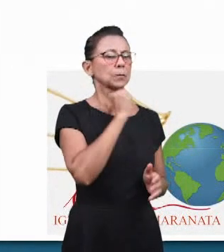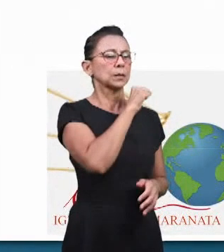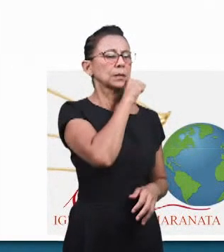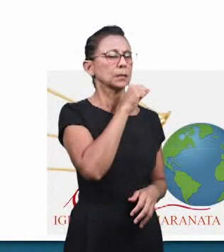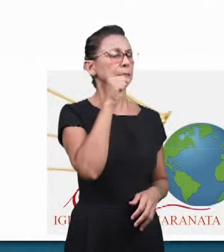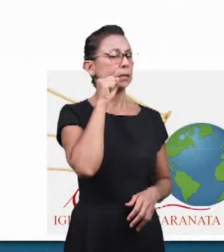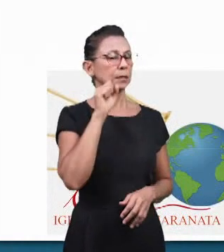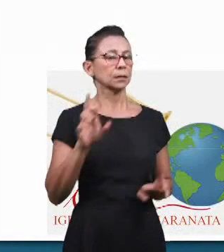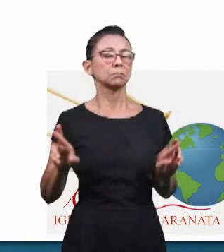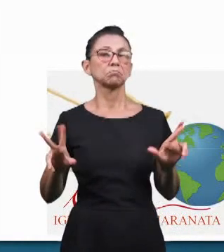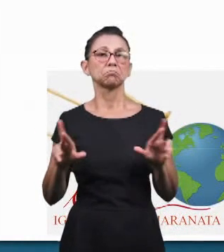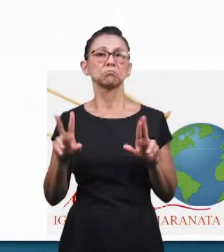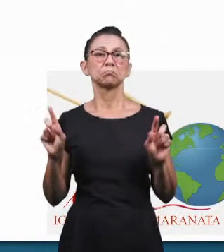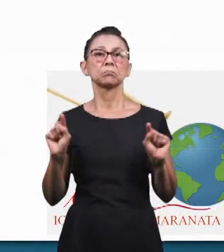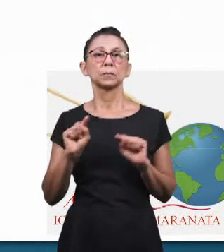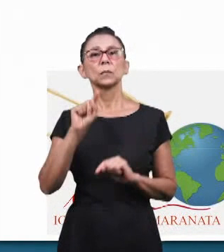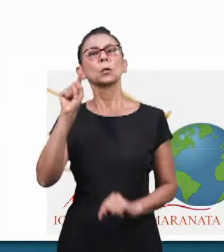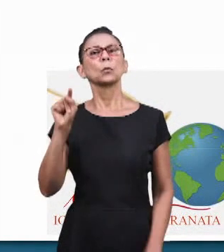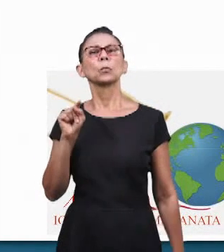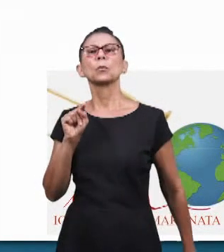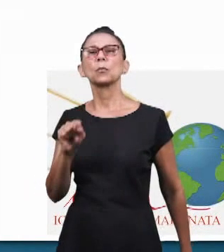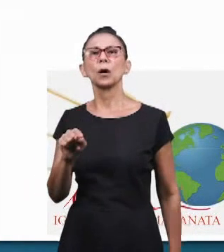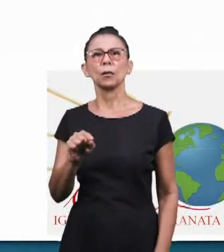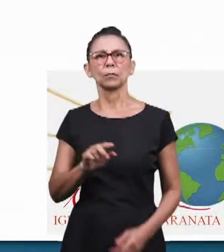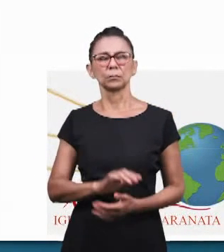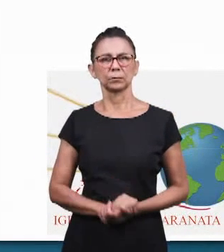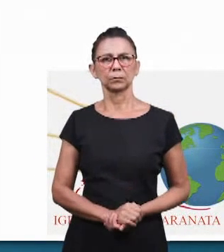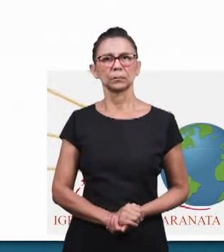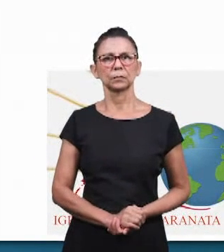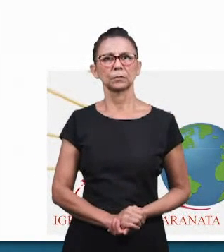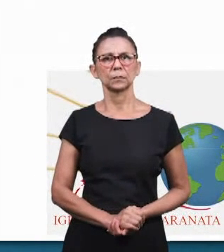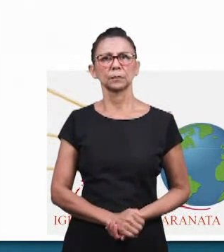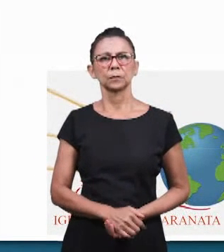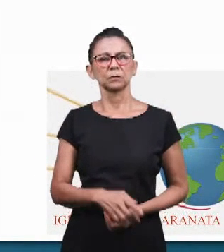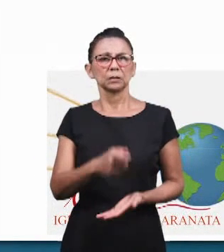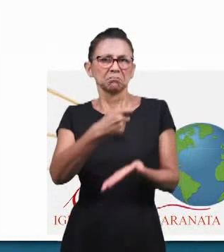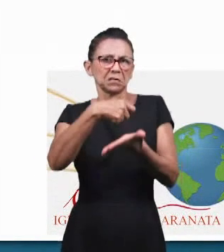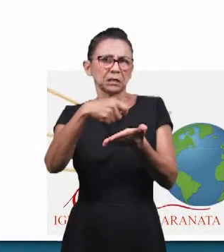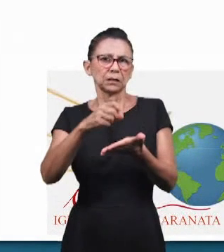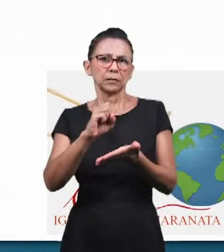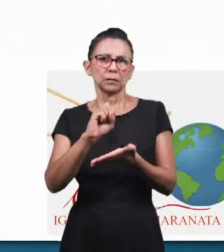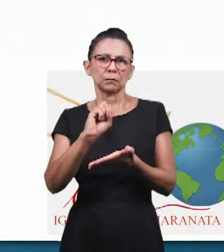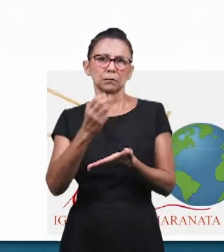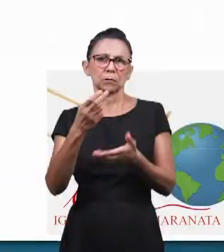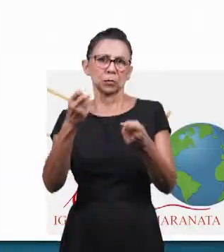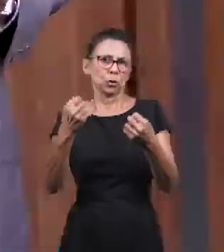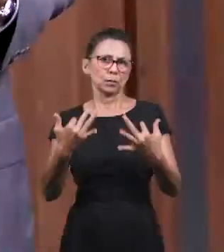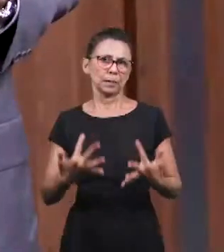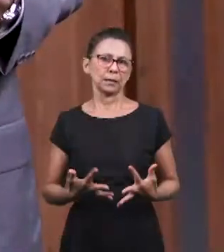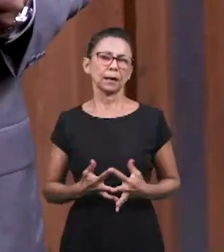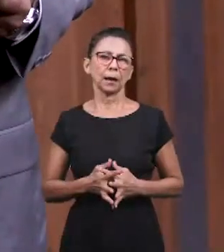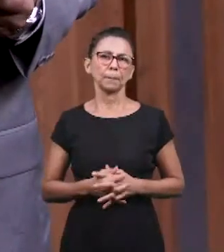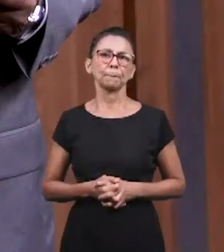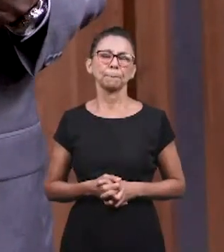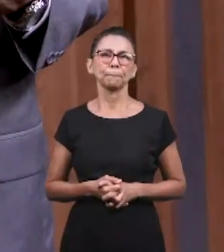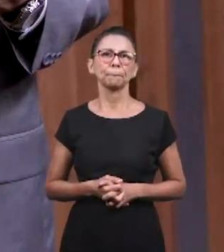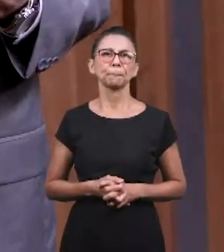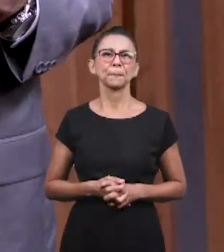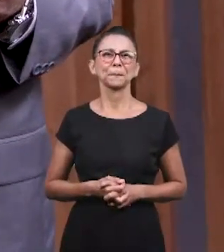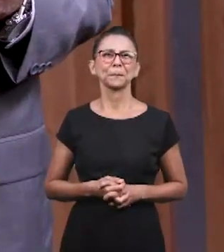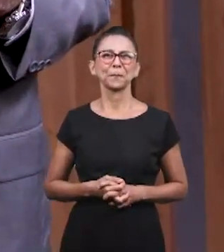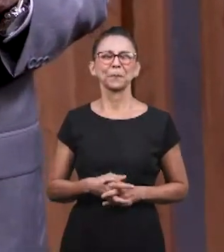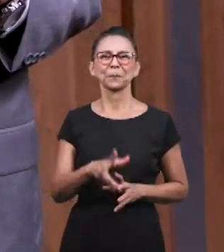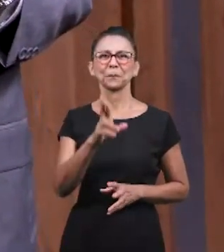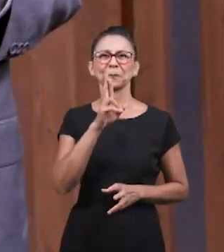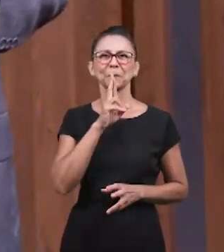Jesus. Muito bem, escreva ali, é exatamente para alguém escrever e dar a resposta. E os irmãos escreveram e deram a resposta,